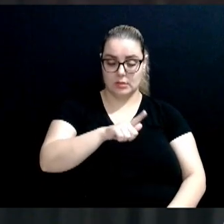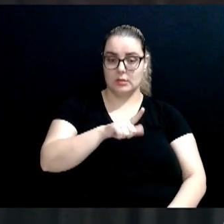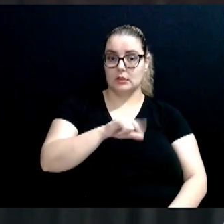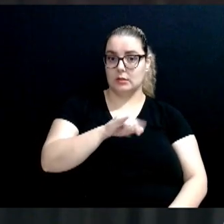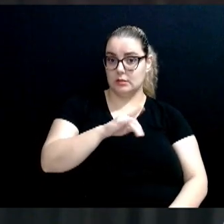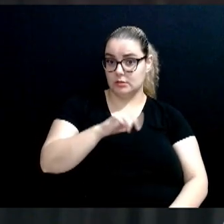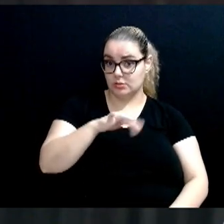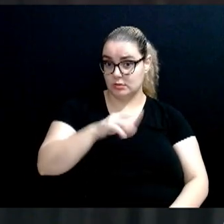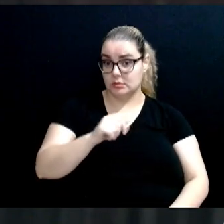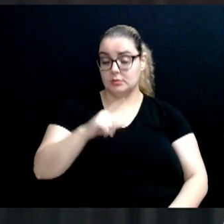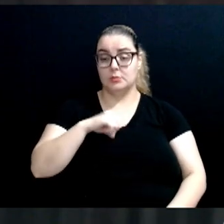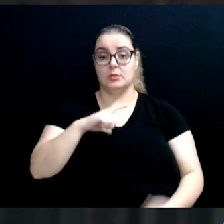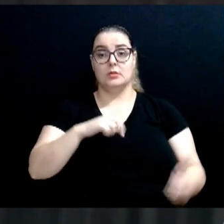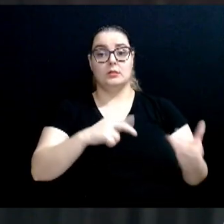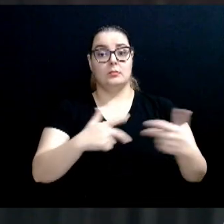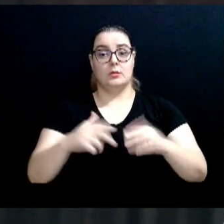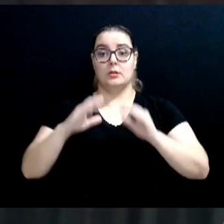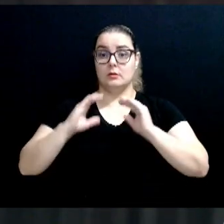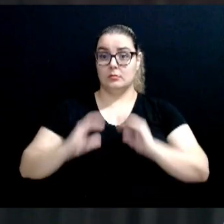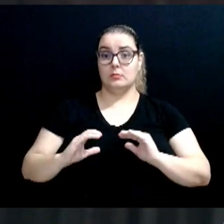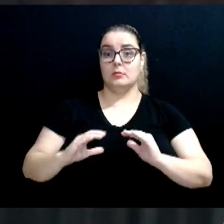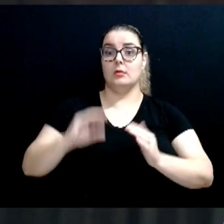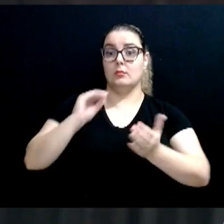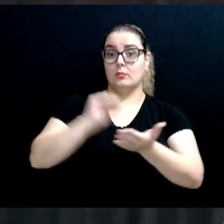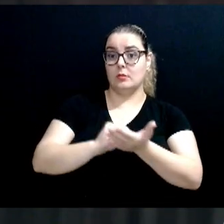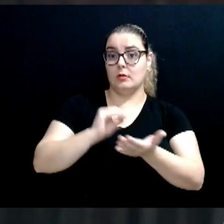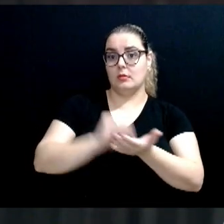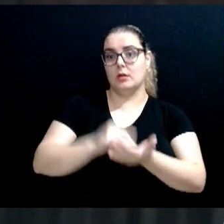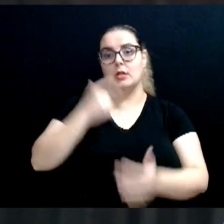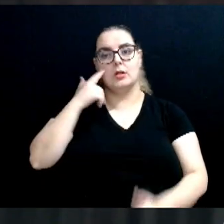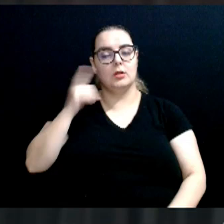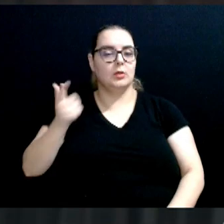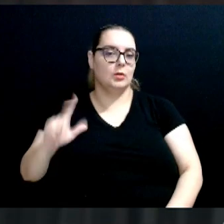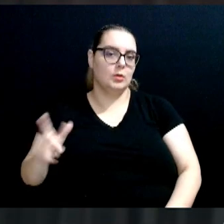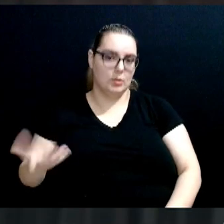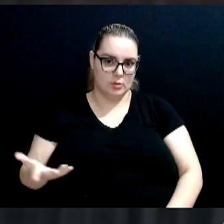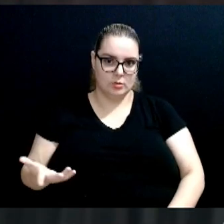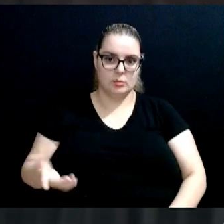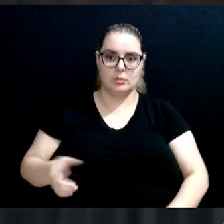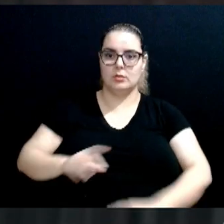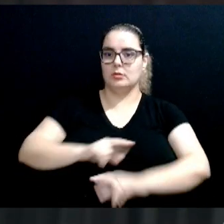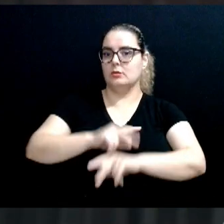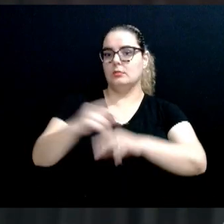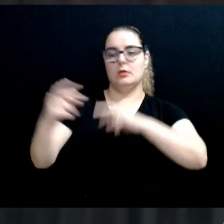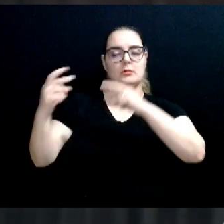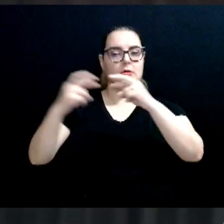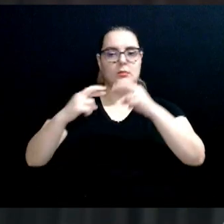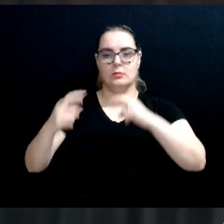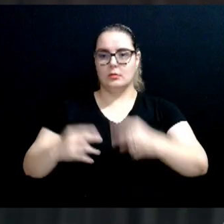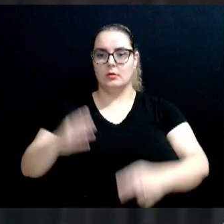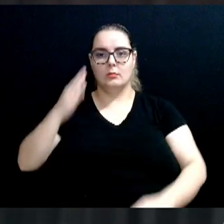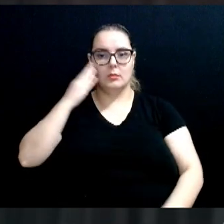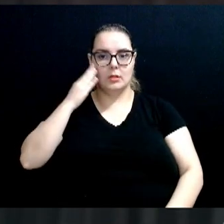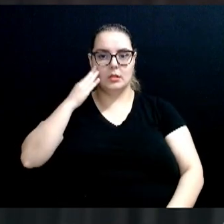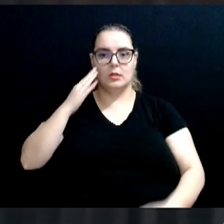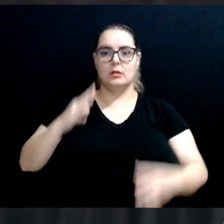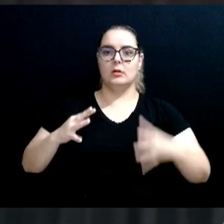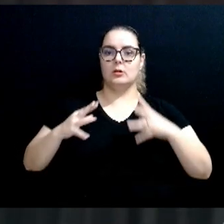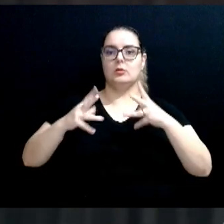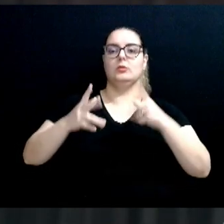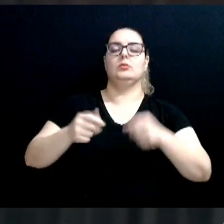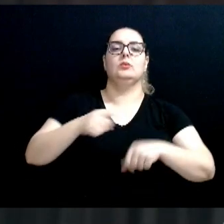de comportamento, uma falta que, lógico, né, diante de várias análises para entender todo esse cenário,